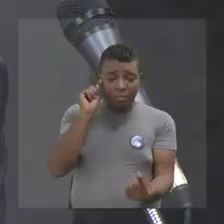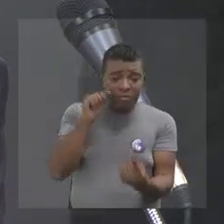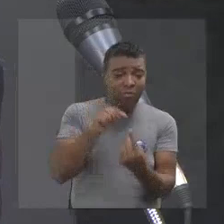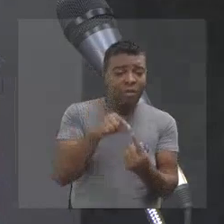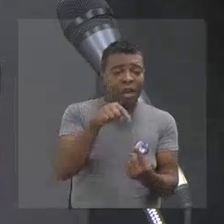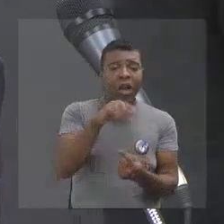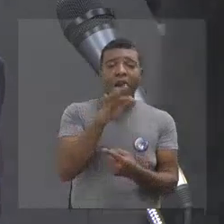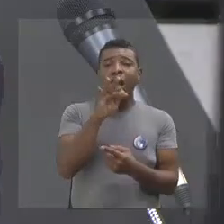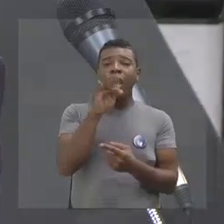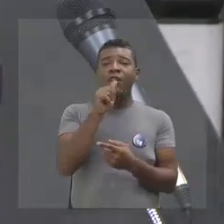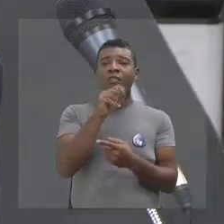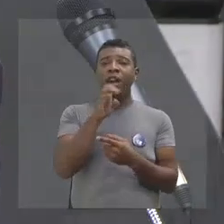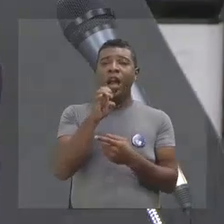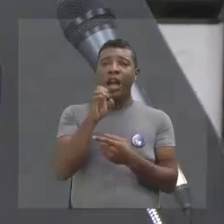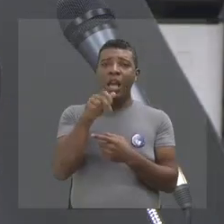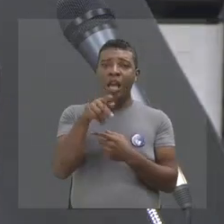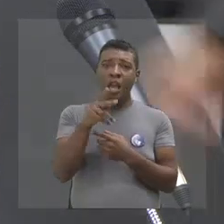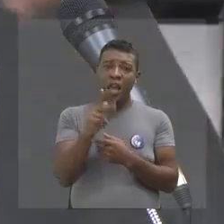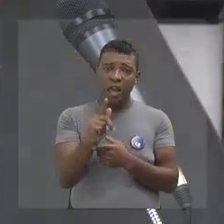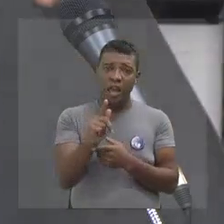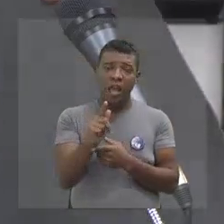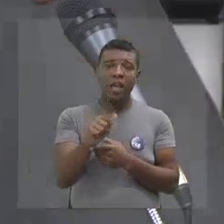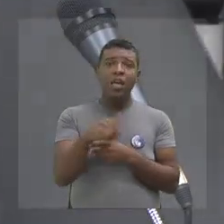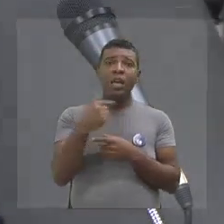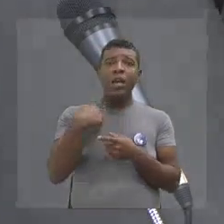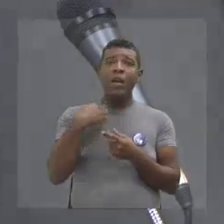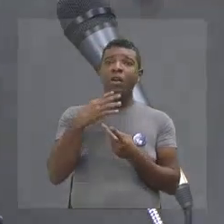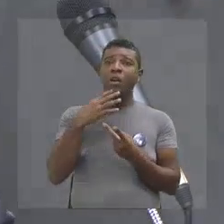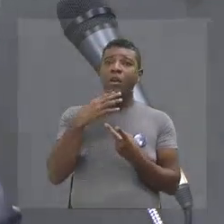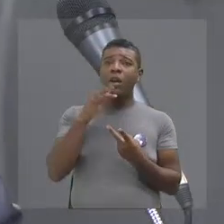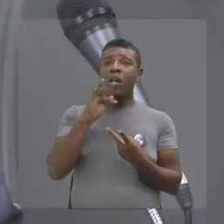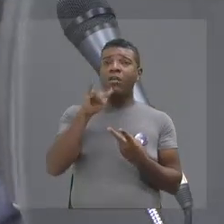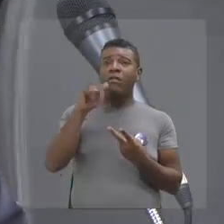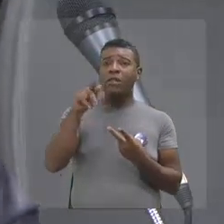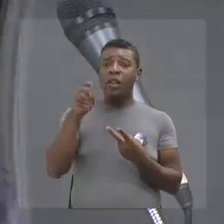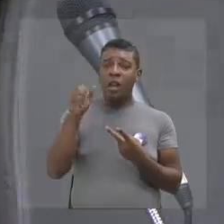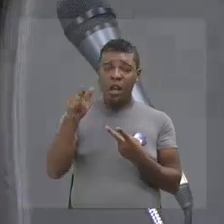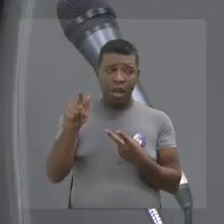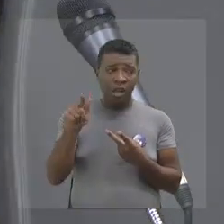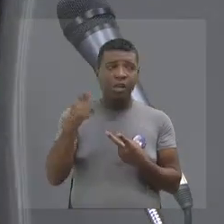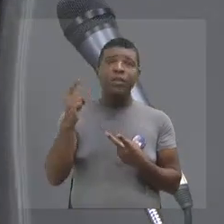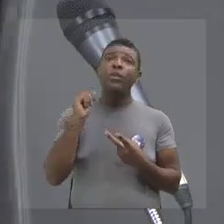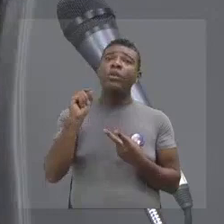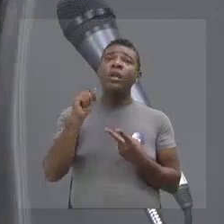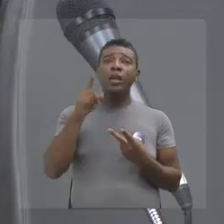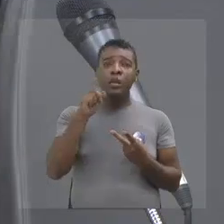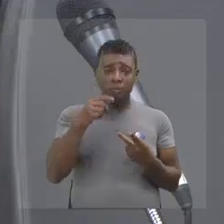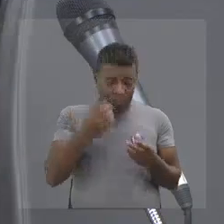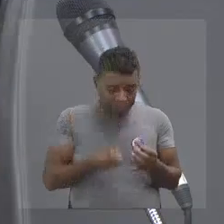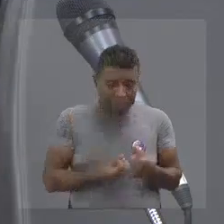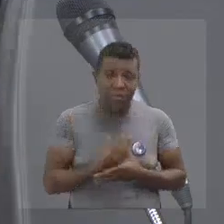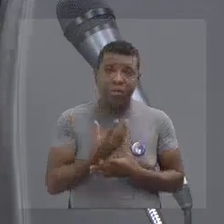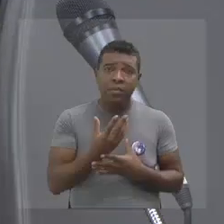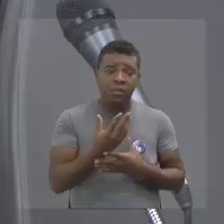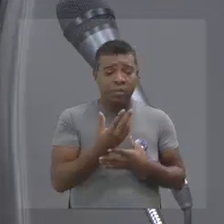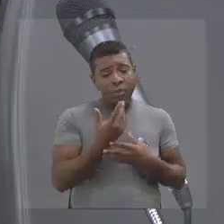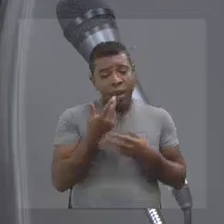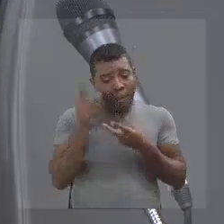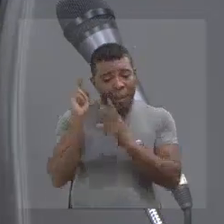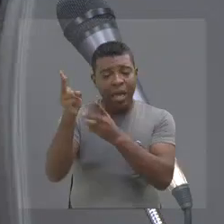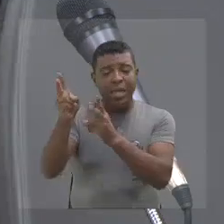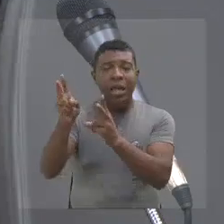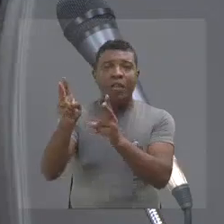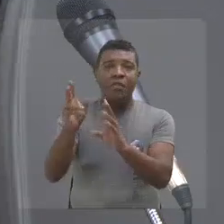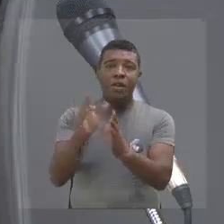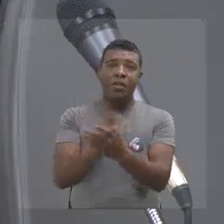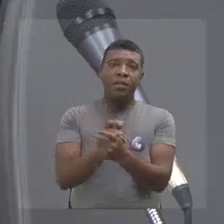né Eu não tenho não conheço muito do Dr Fábio porque no mundo aonde o